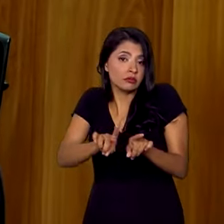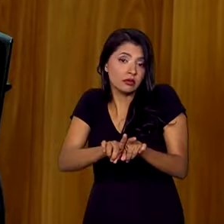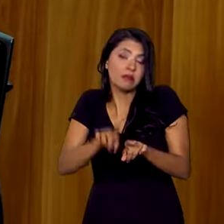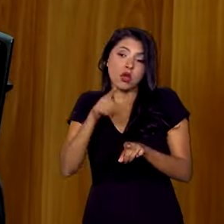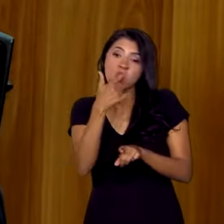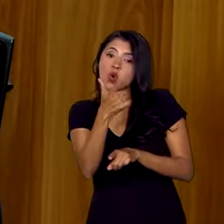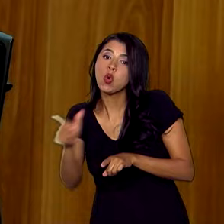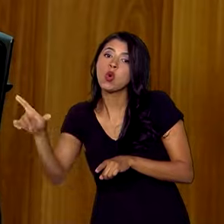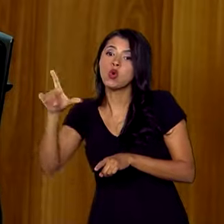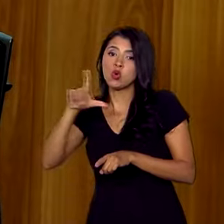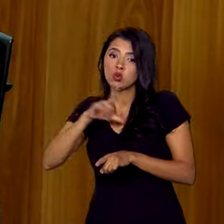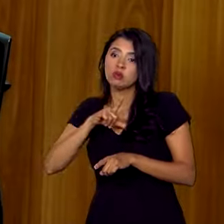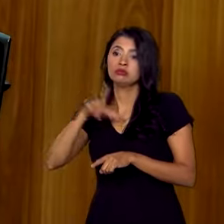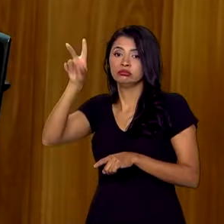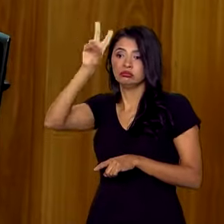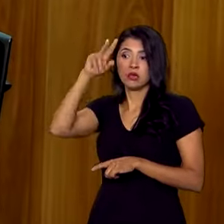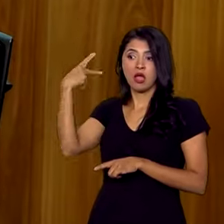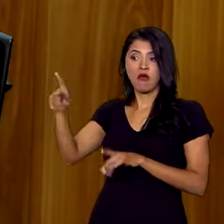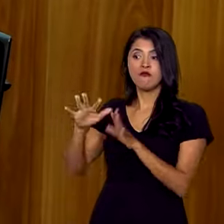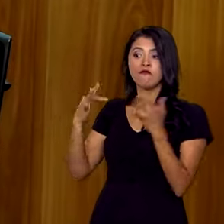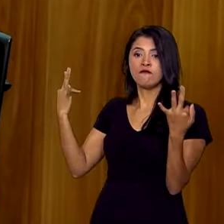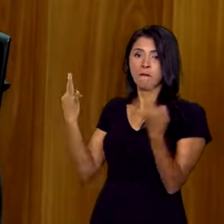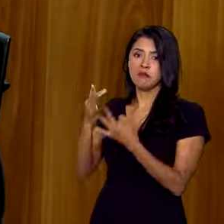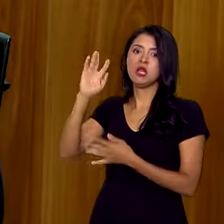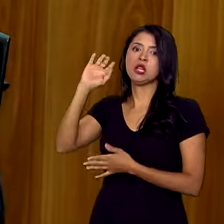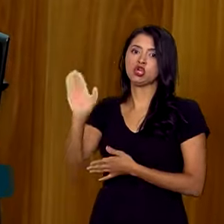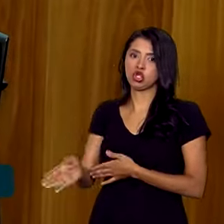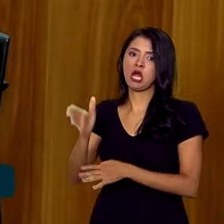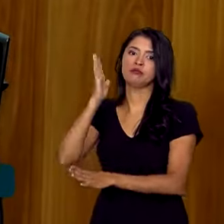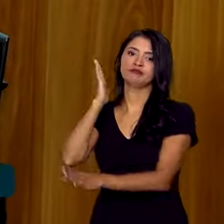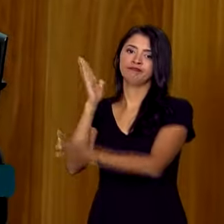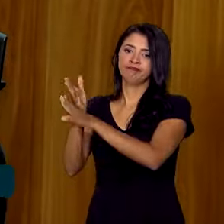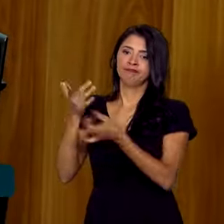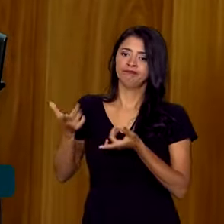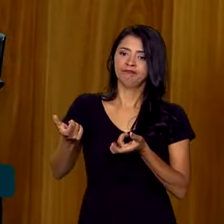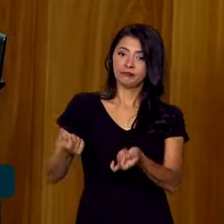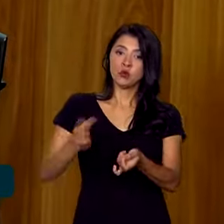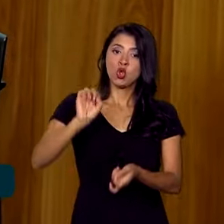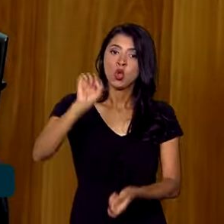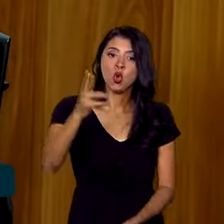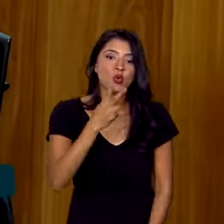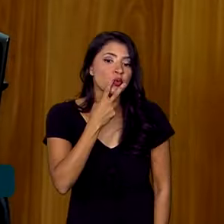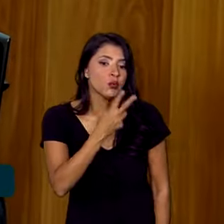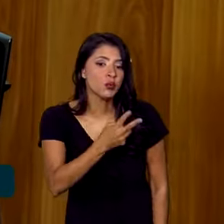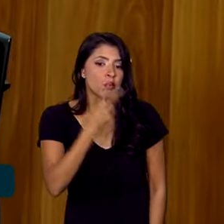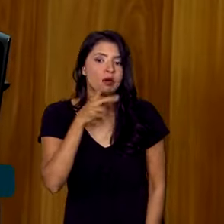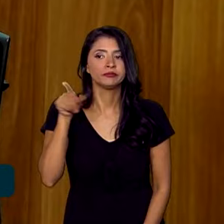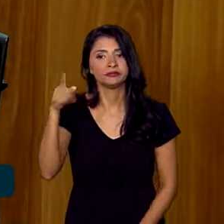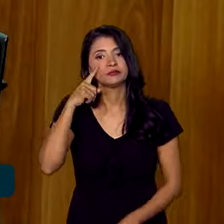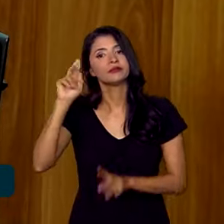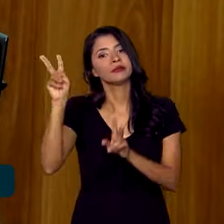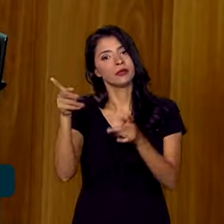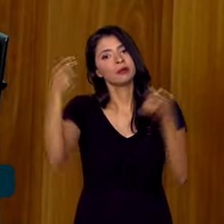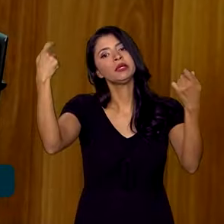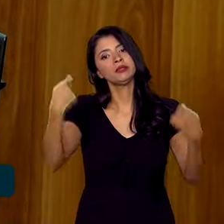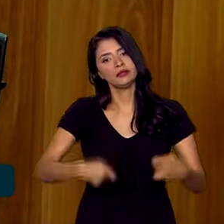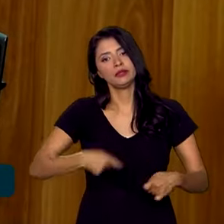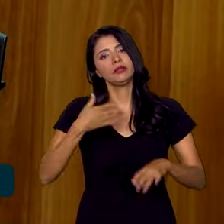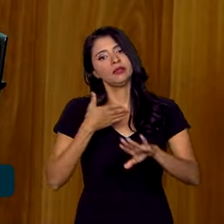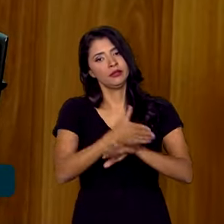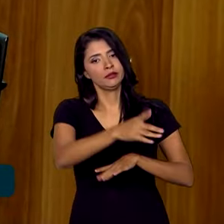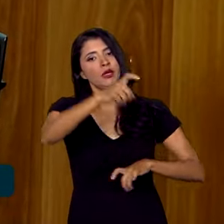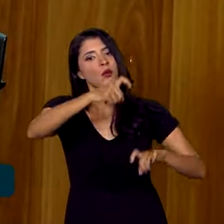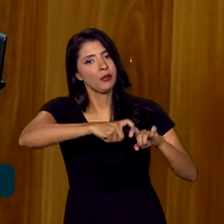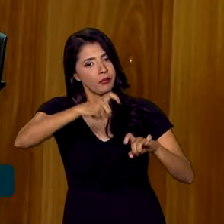aqueles que têm algum histórico familiar de câncer de próstata ou tabagismo reconheçam a necessidade de discutir com o seu